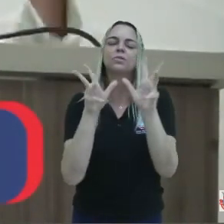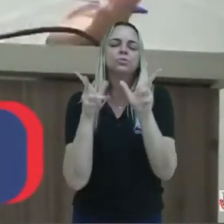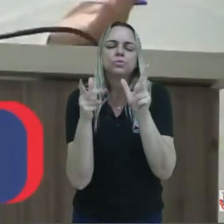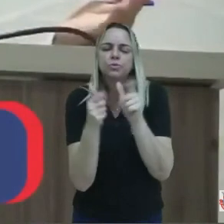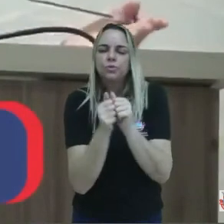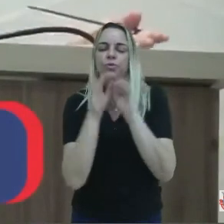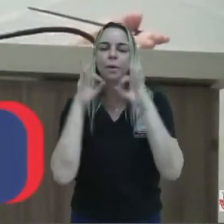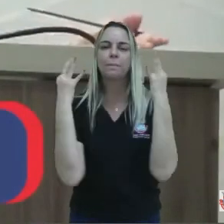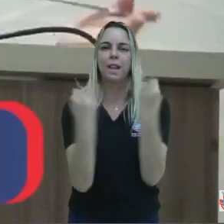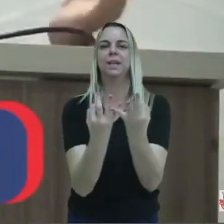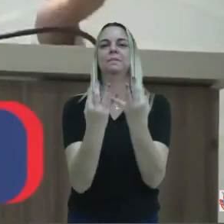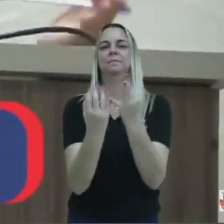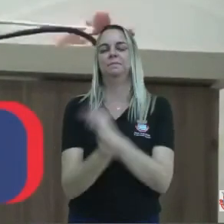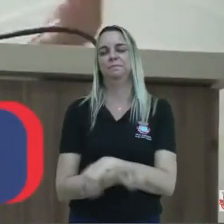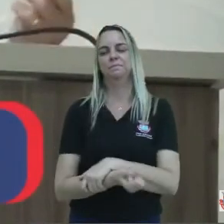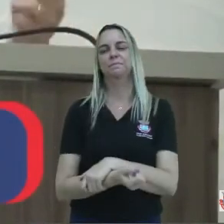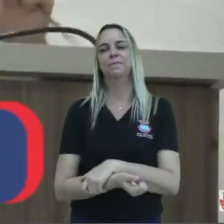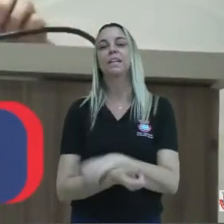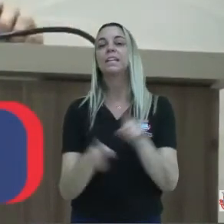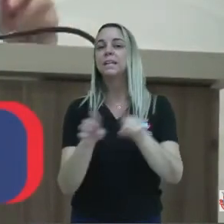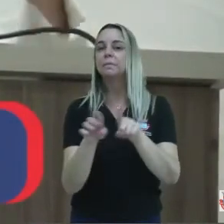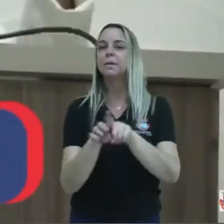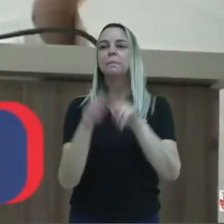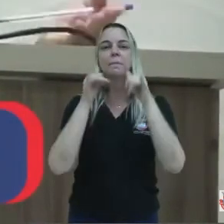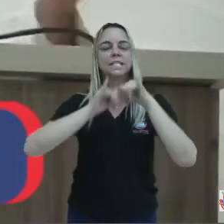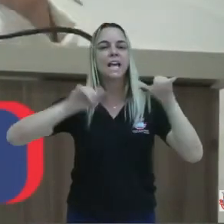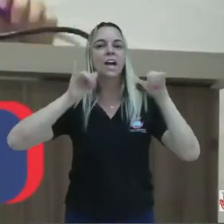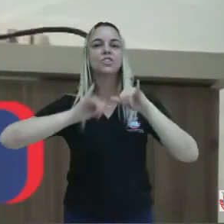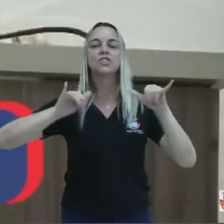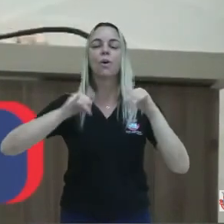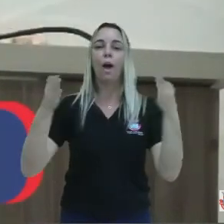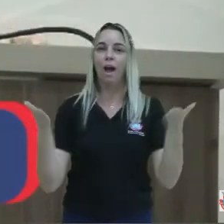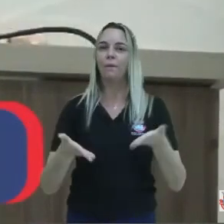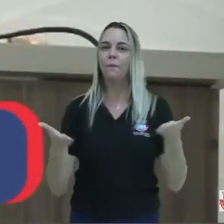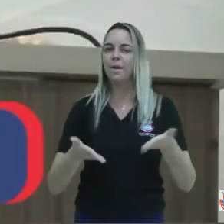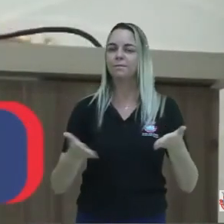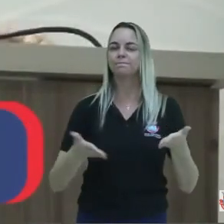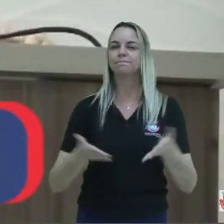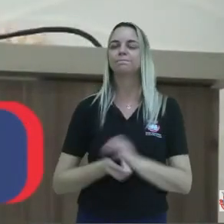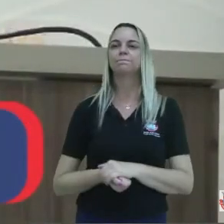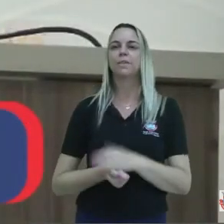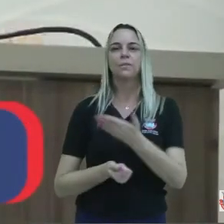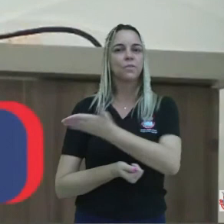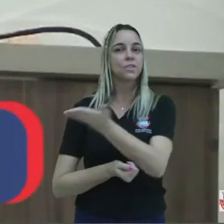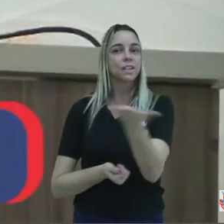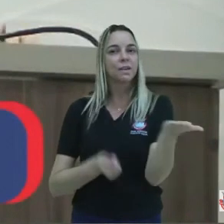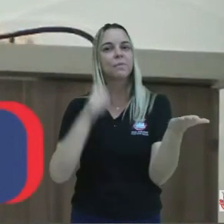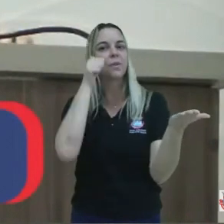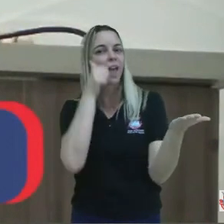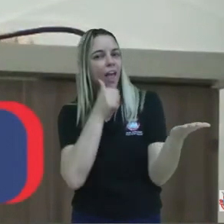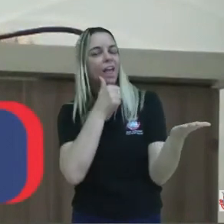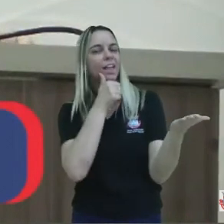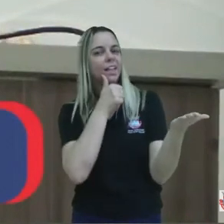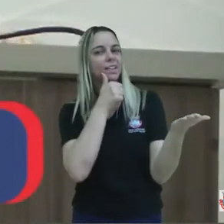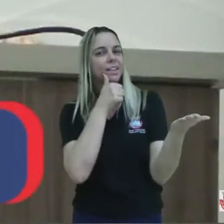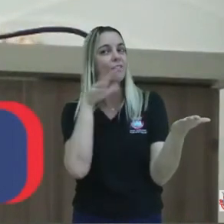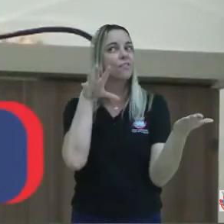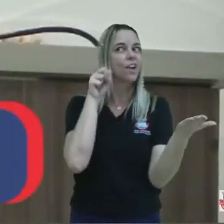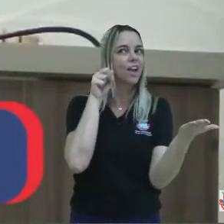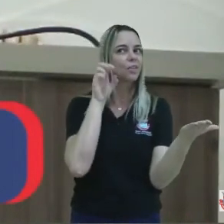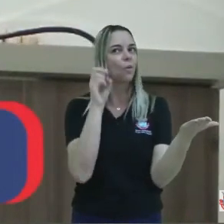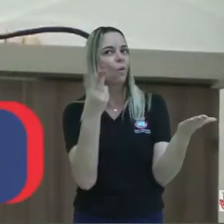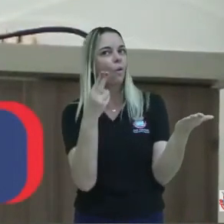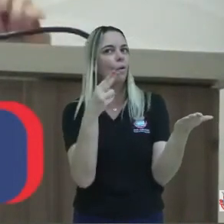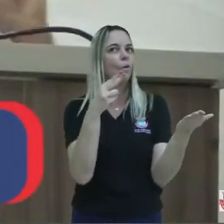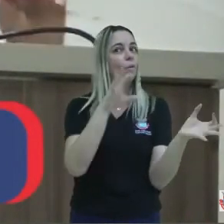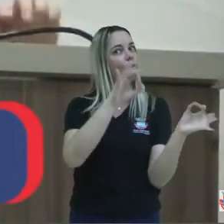nome das vereadoras, eu e Cícera, e de todas as funcionárias mulheres dessa casa. Então, agradeço, senhor